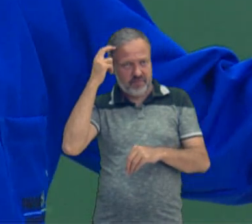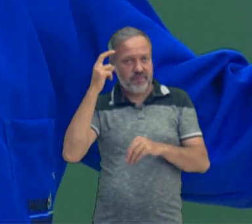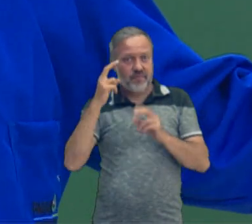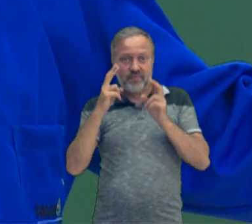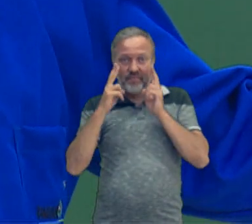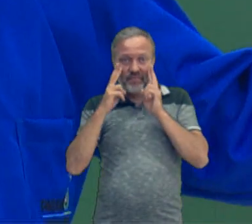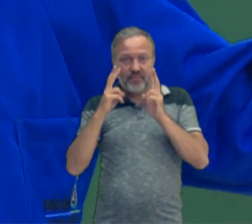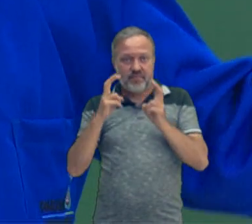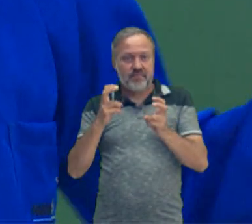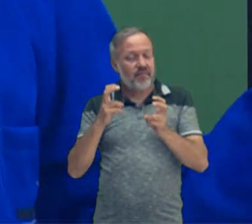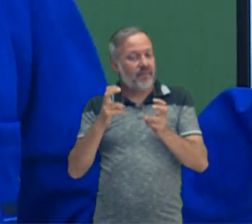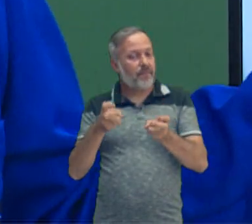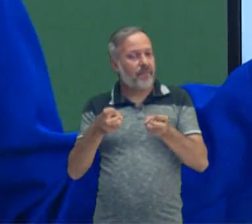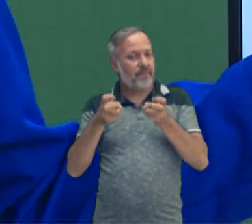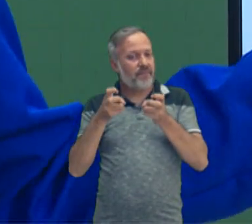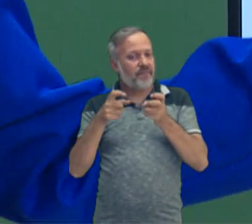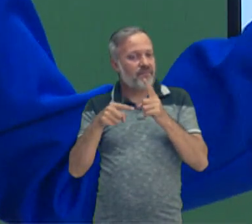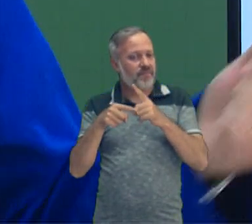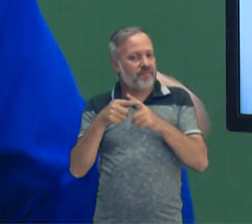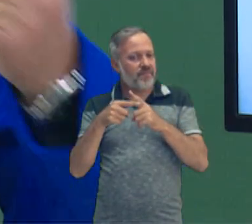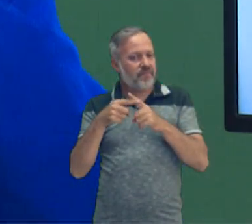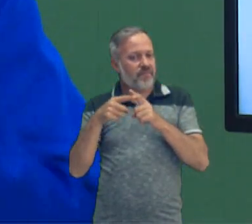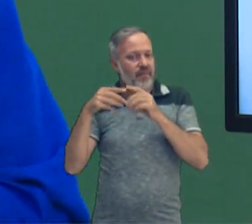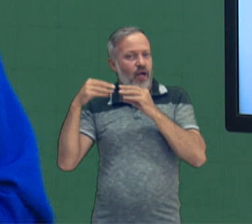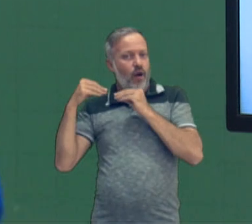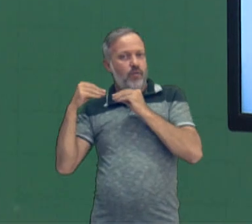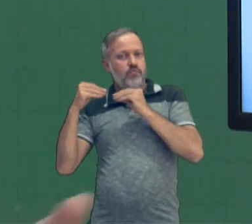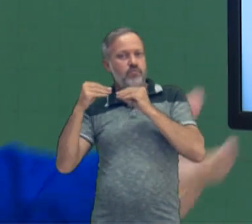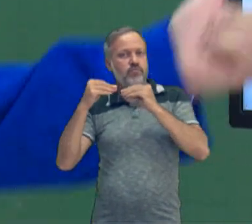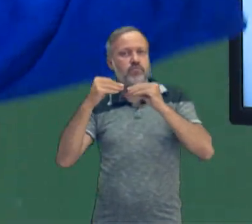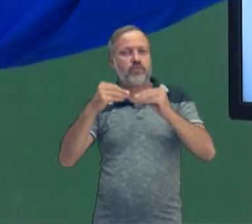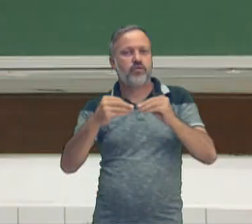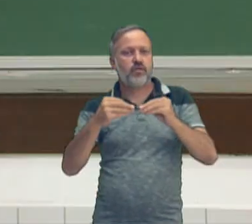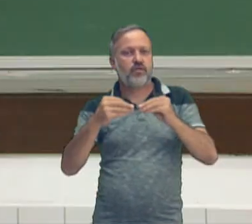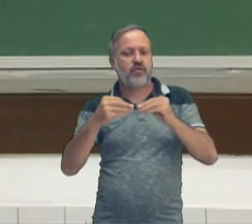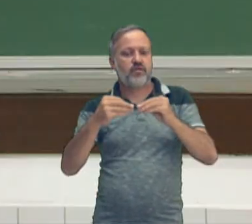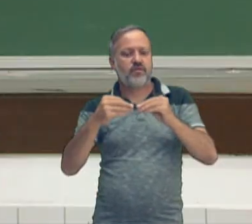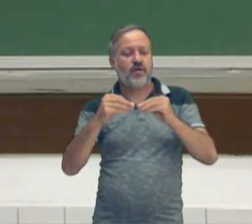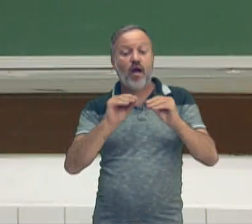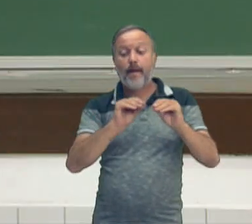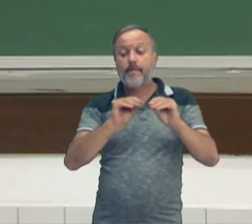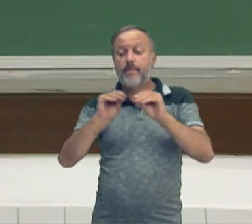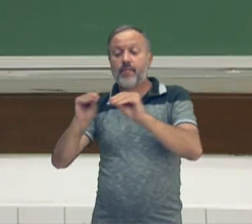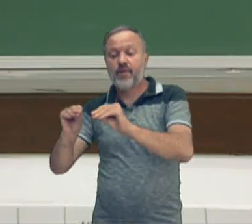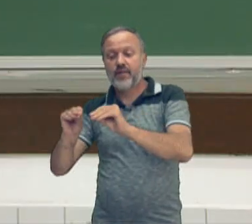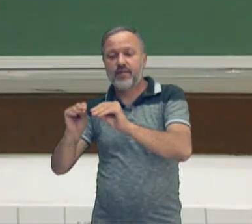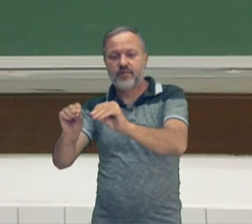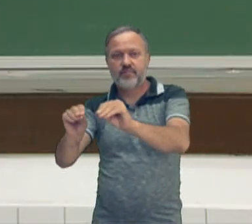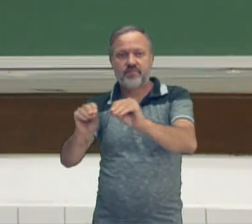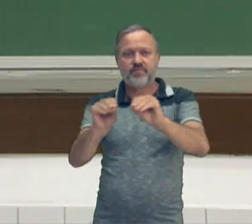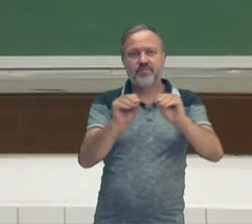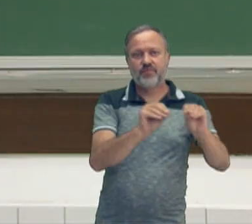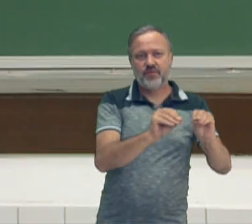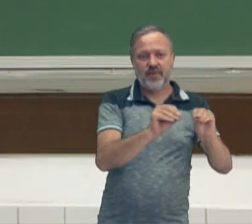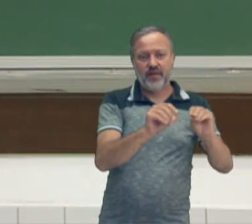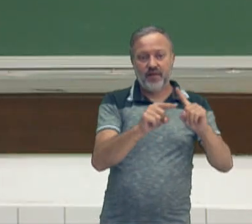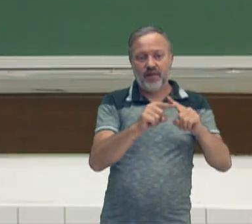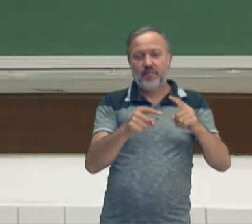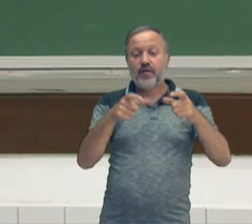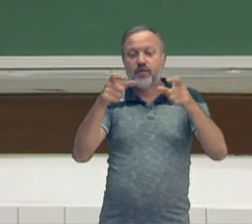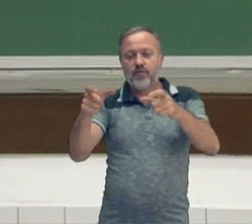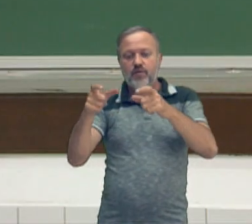deslocamento de pessoas de um lugar para o outro, que trazem consigo toda essa relação de culturas, de línguas,